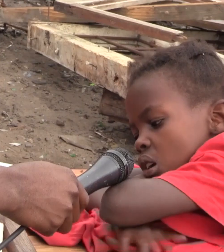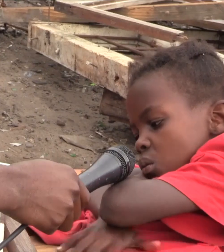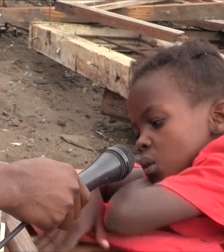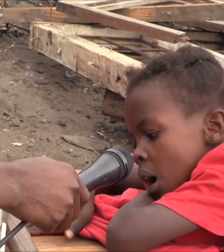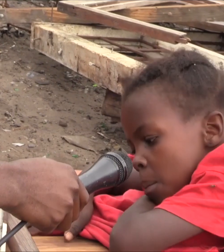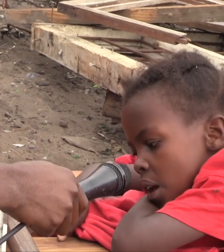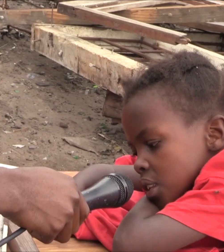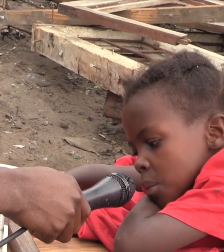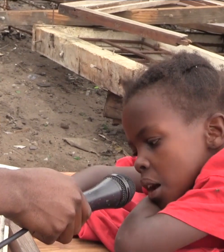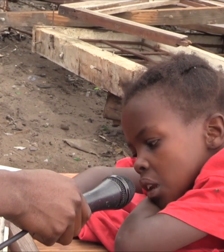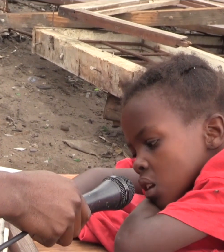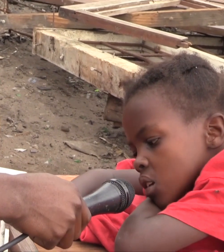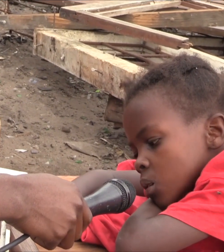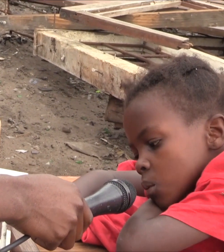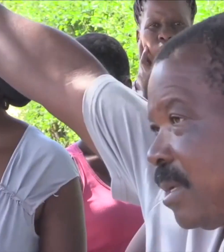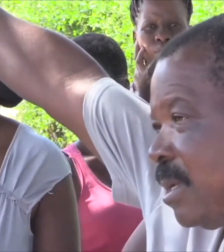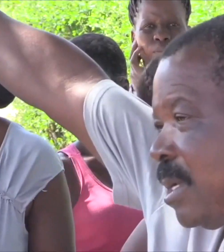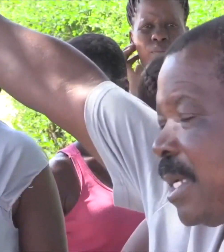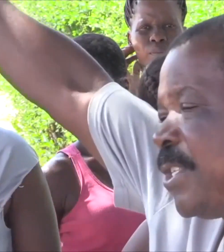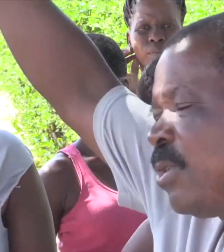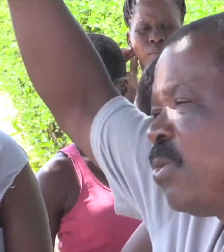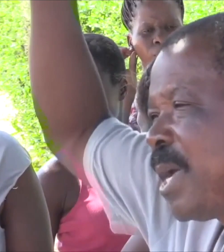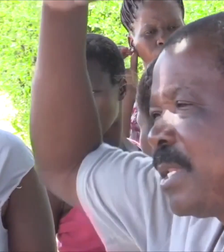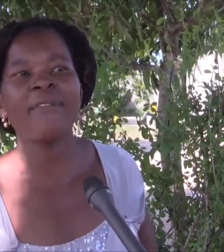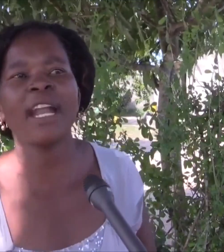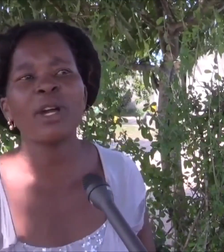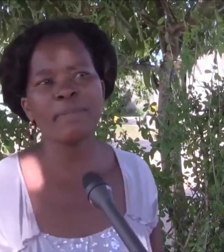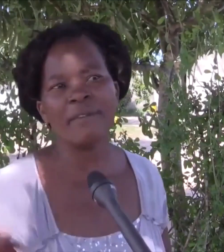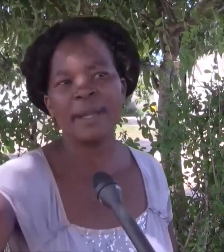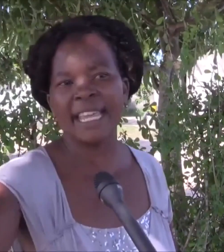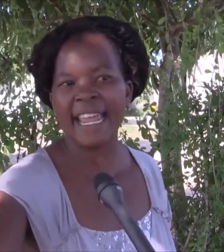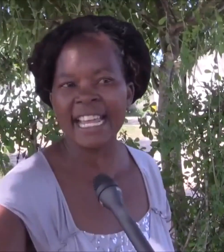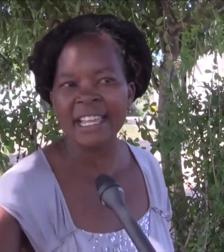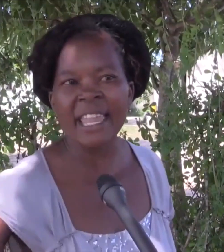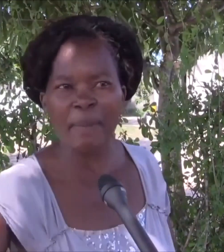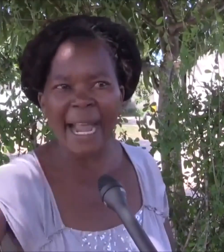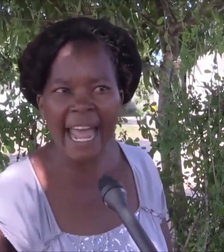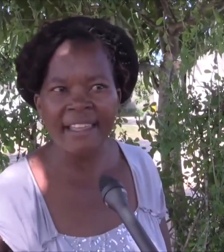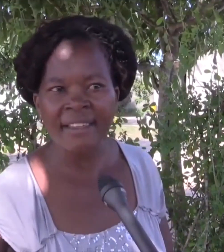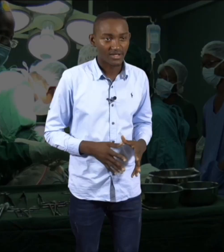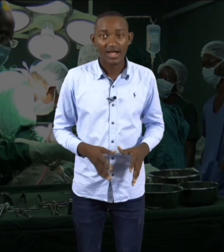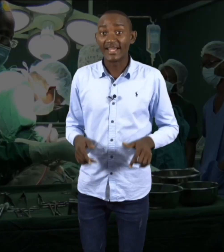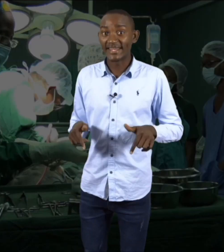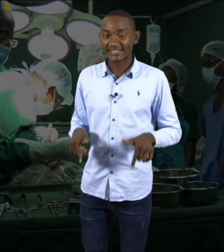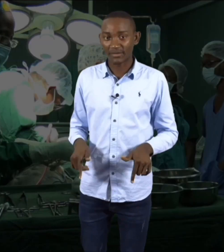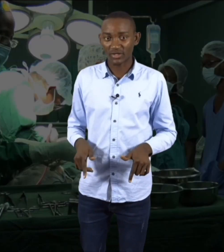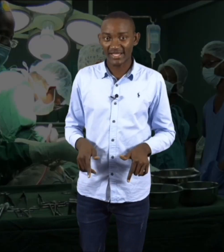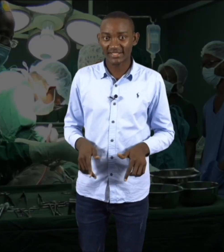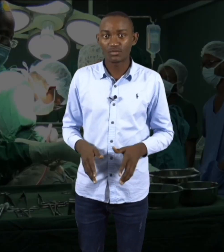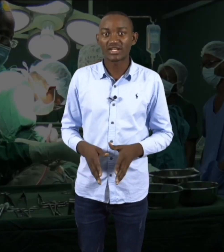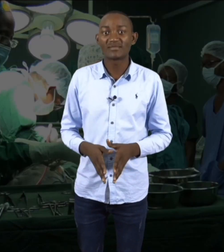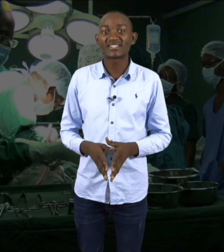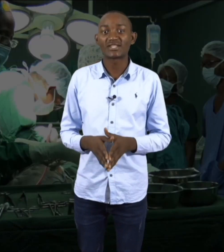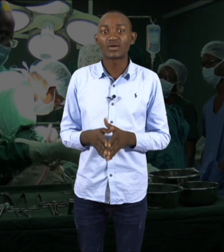Damos voz a quem muitas vezes não é ouvido. Afinal, quando uma pessoa vai meter a queixa, tem que pagar.